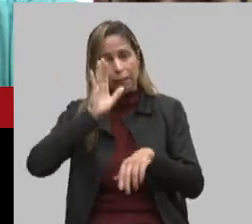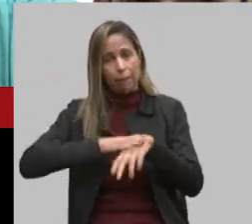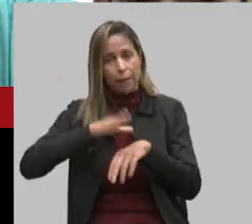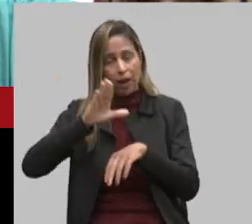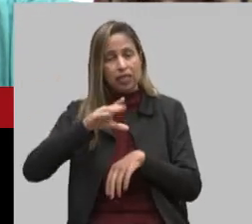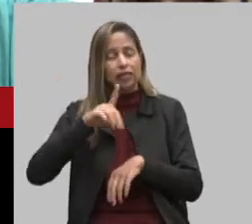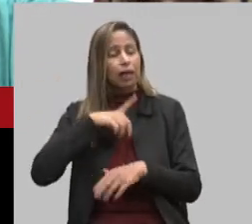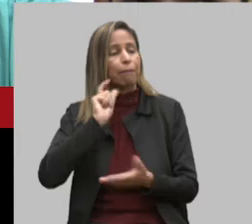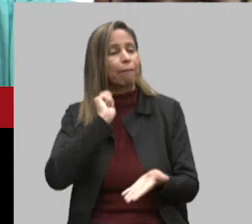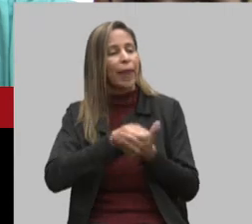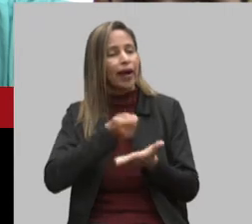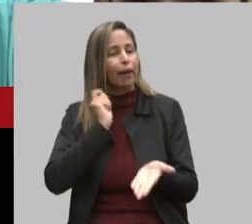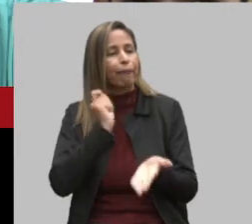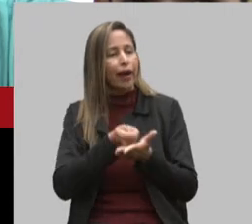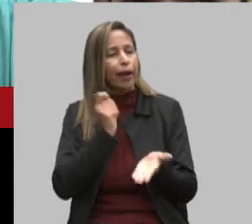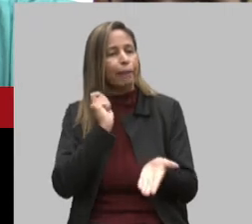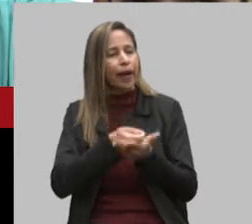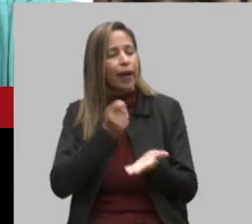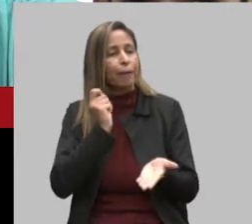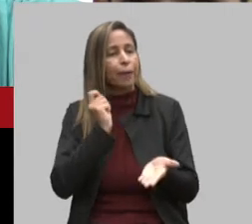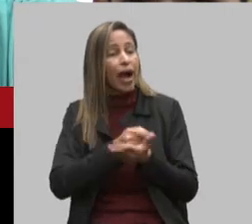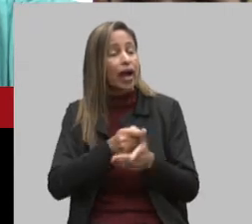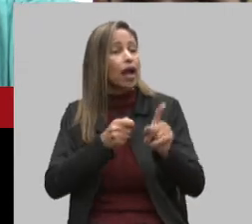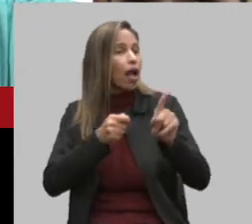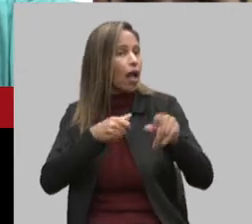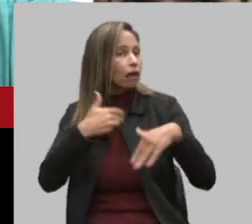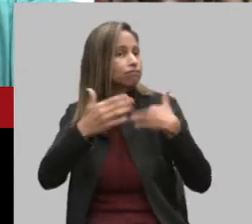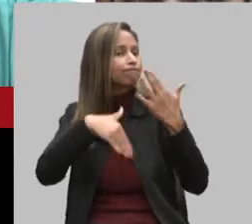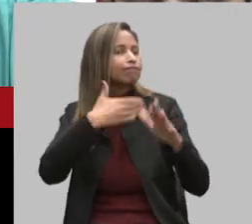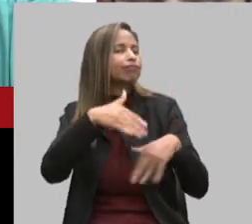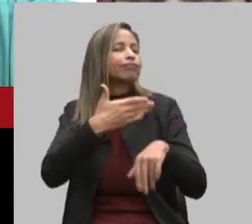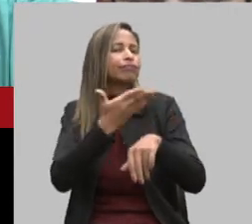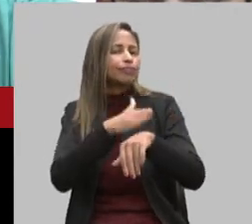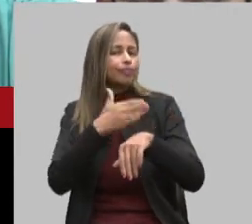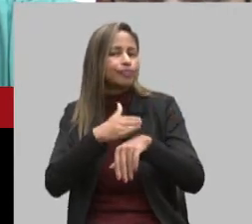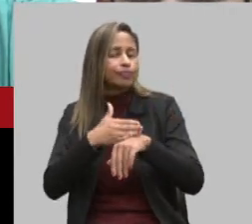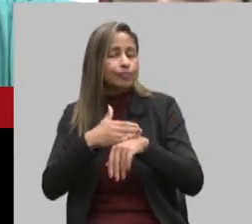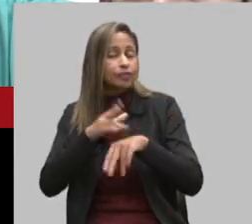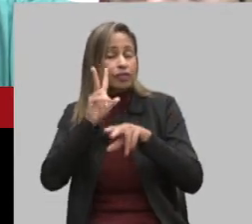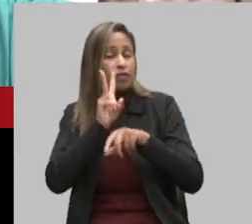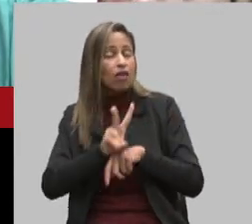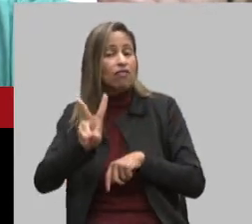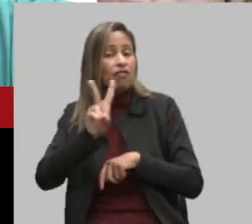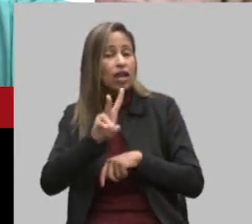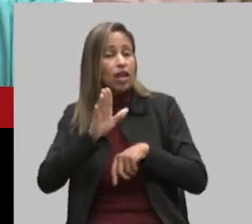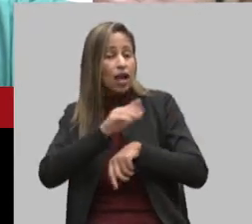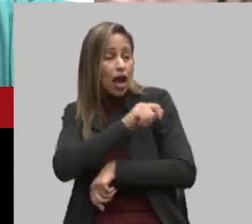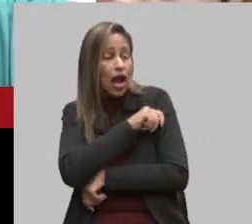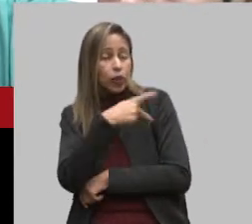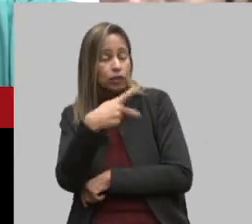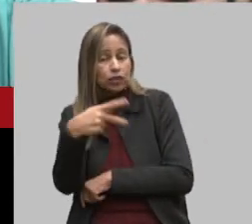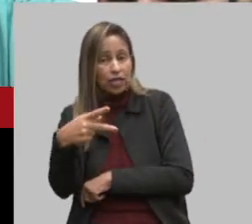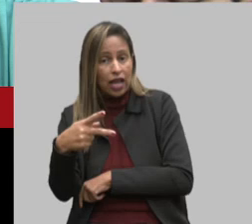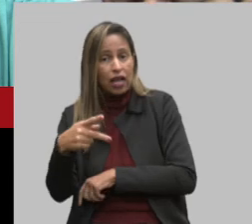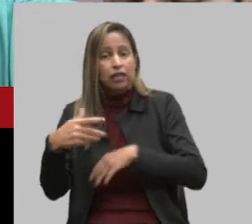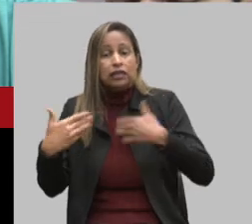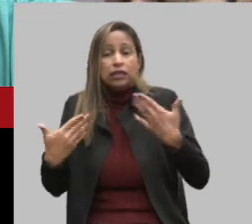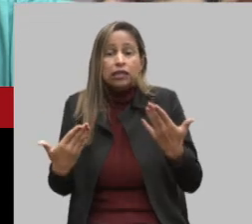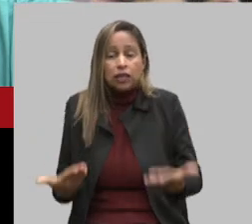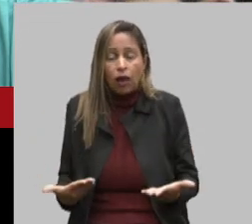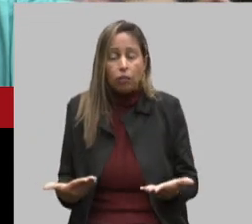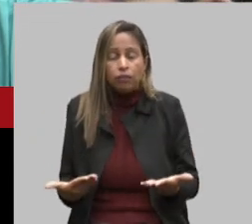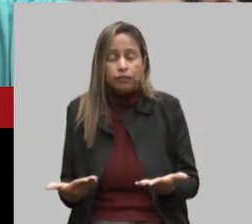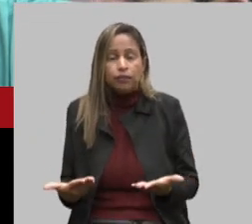pagar para ir atrás para passar novas novos modos de ver para os alunos dela então necessariamente acho que